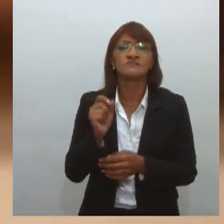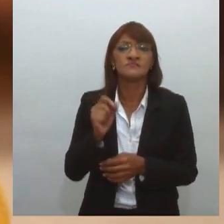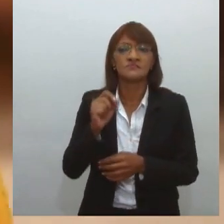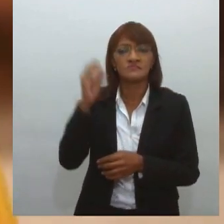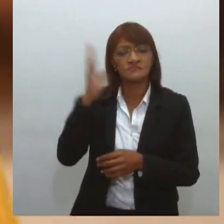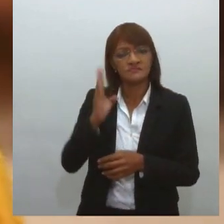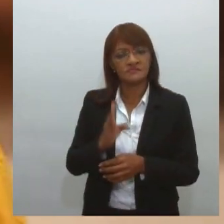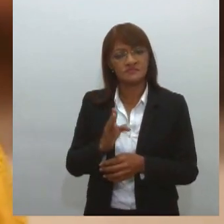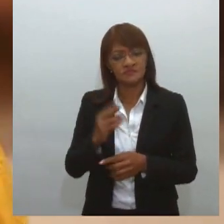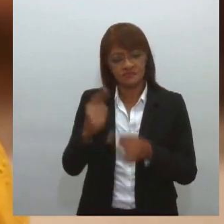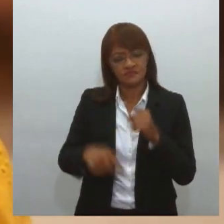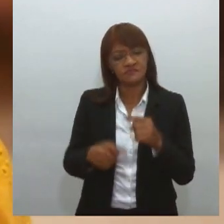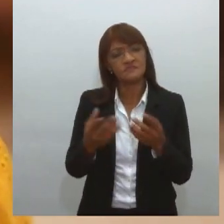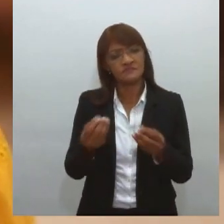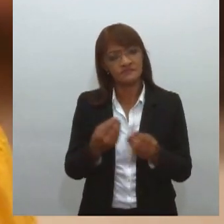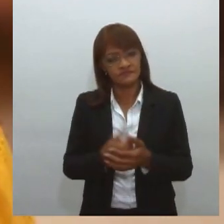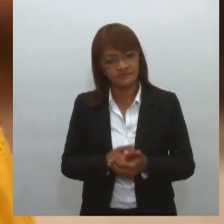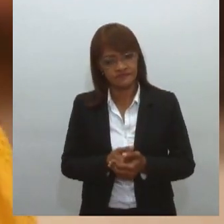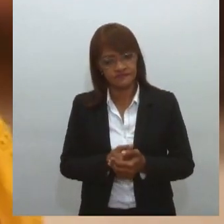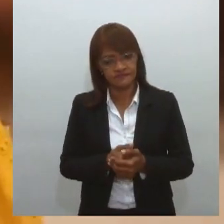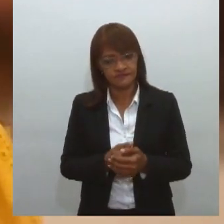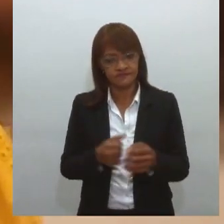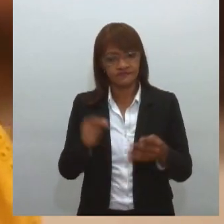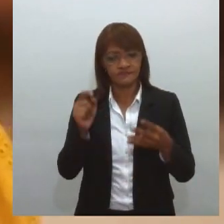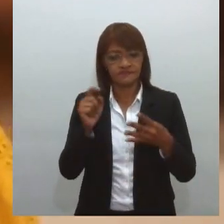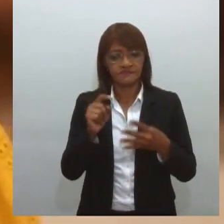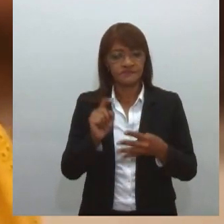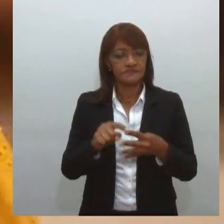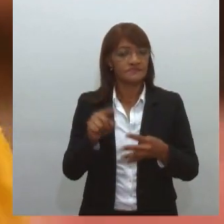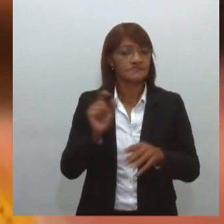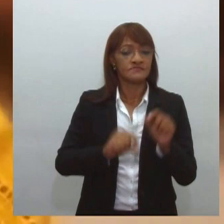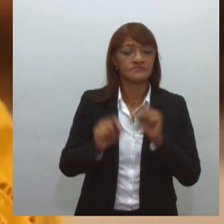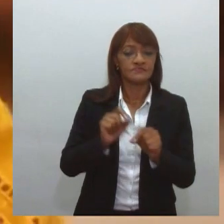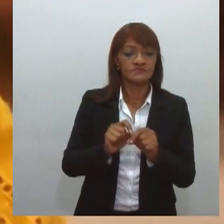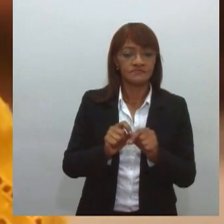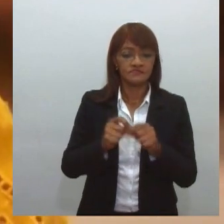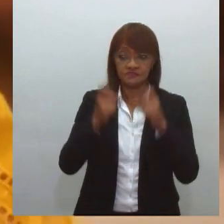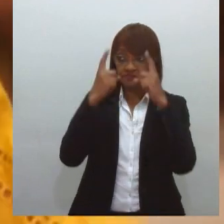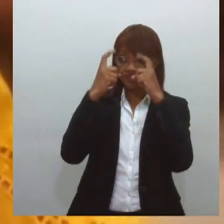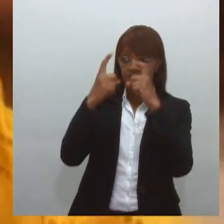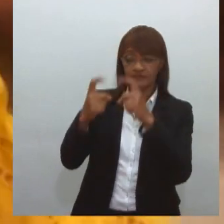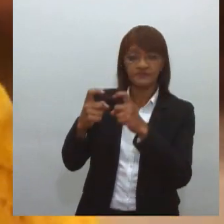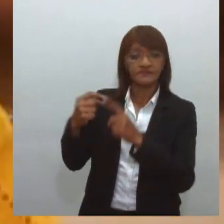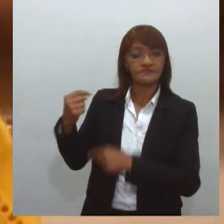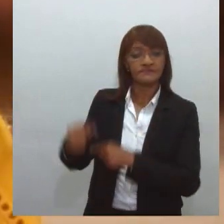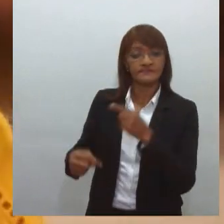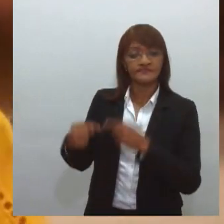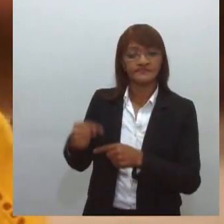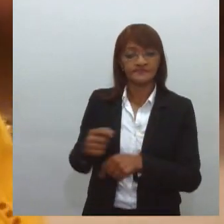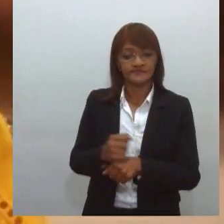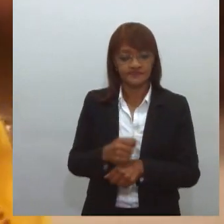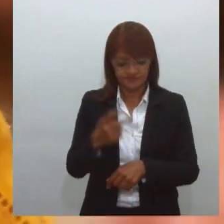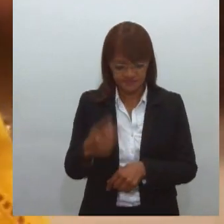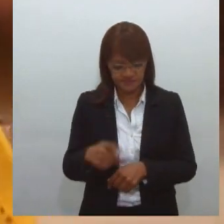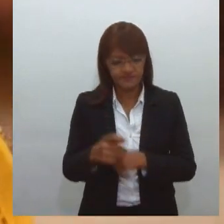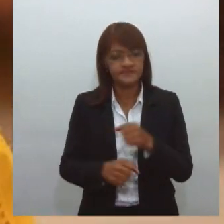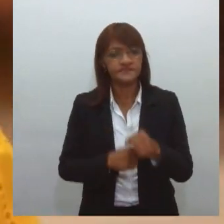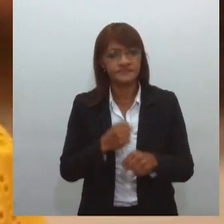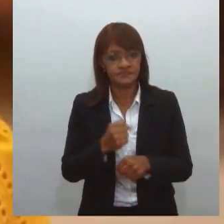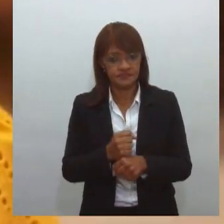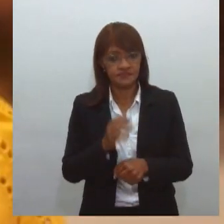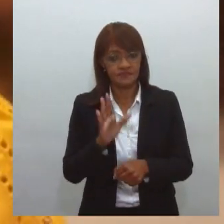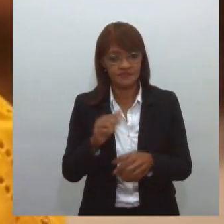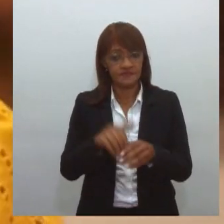Então, nós temos um primeiro ponto que envolve a violência política. E esse ano, Acival, nós temos as eleições. Por isso que um